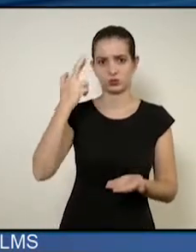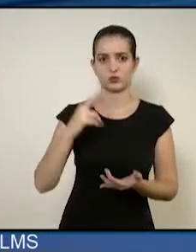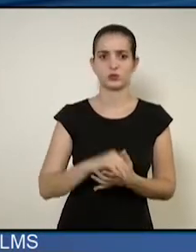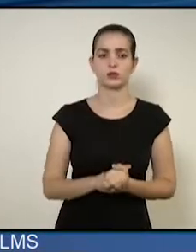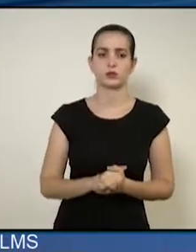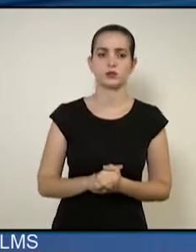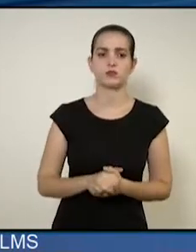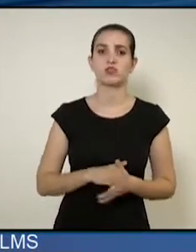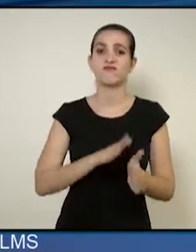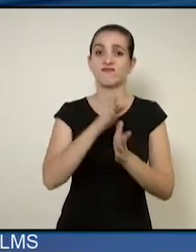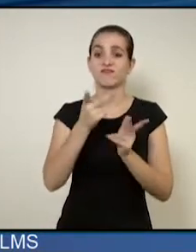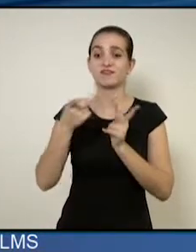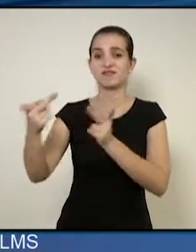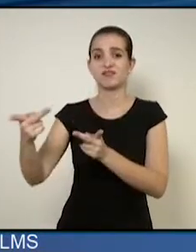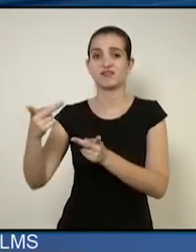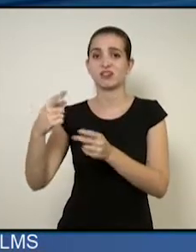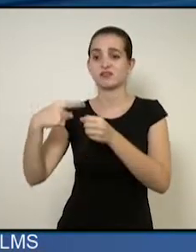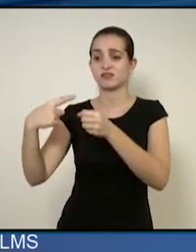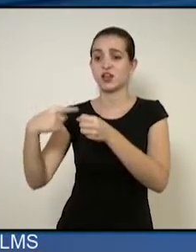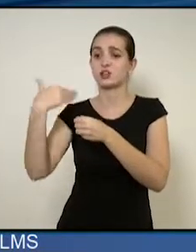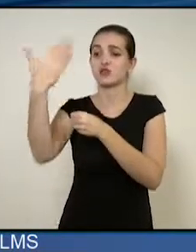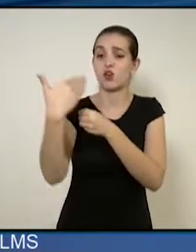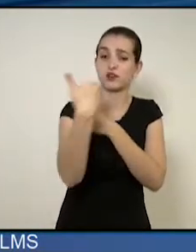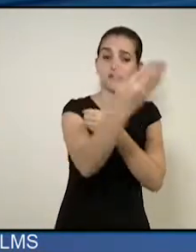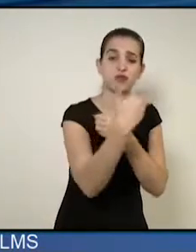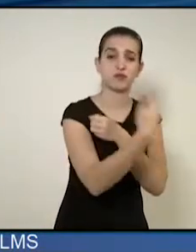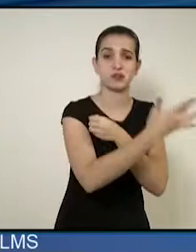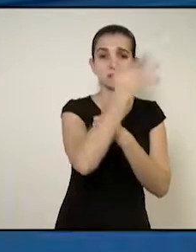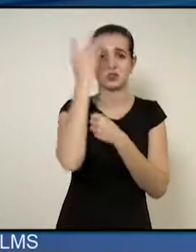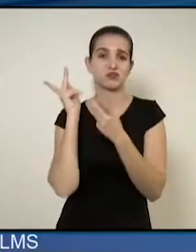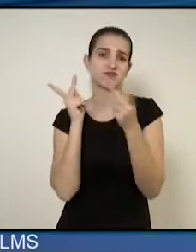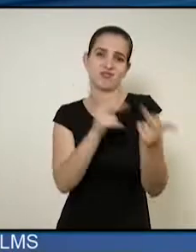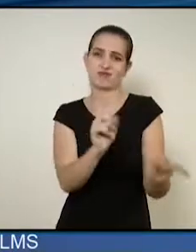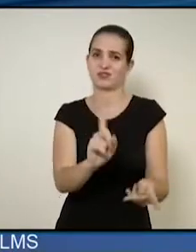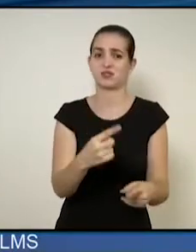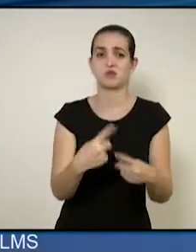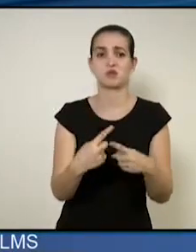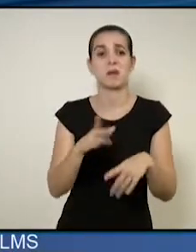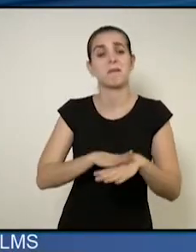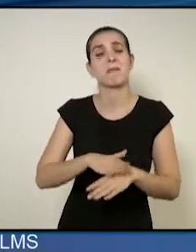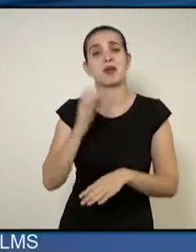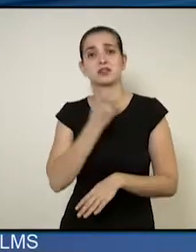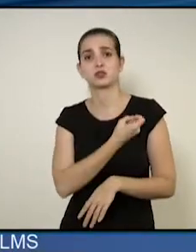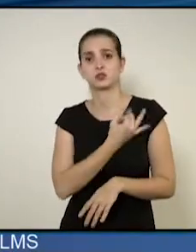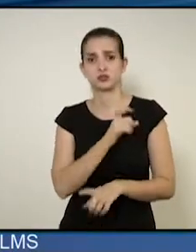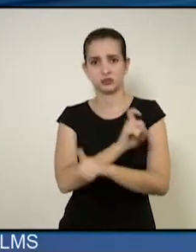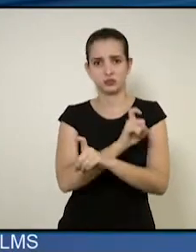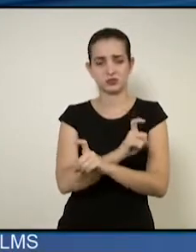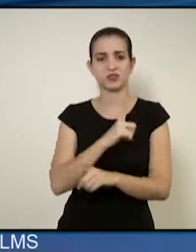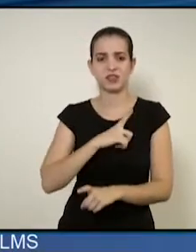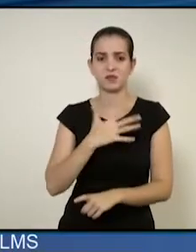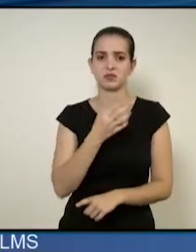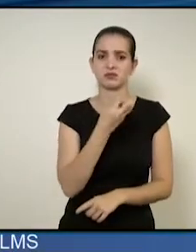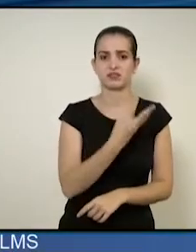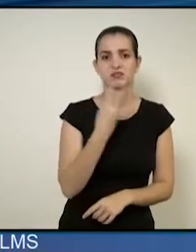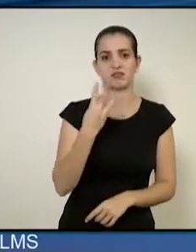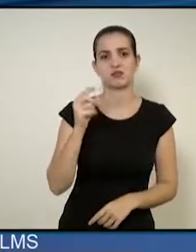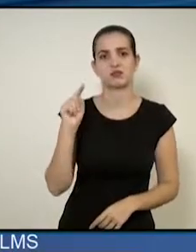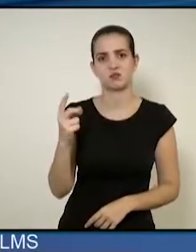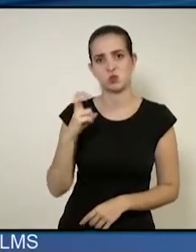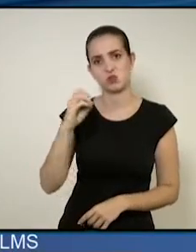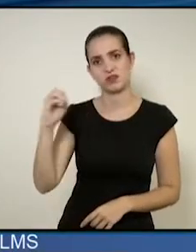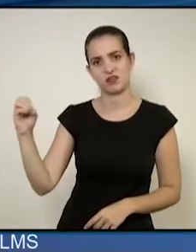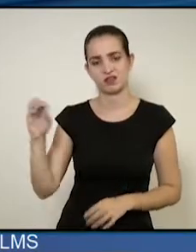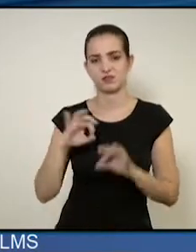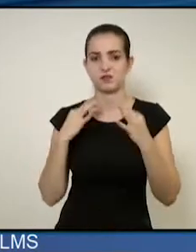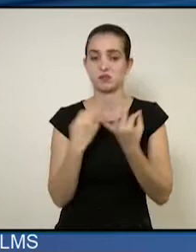pelo interior. Maioria do nosso assentamento, que é esse número que tu falou, de 33.500 famílias,